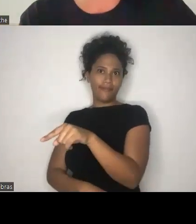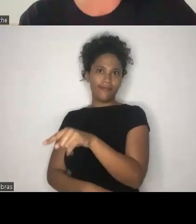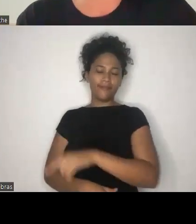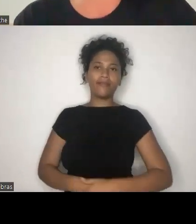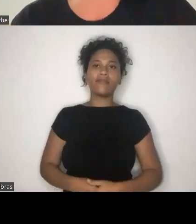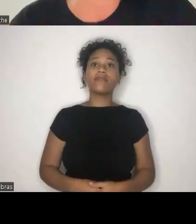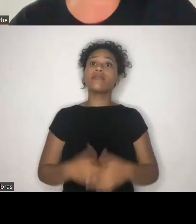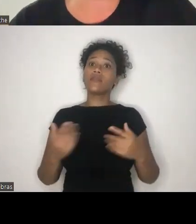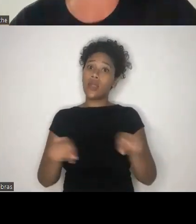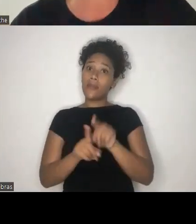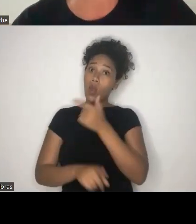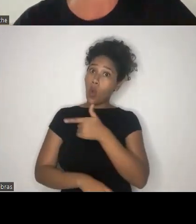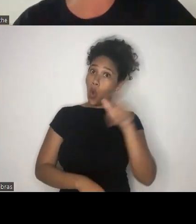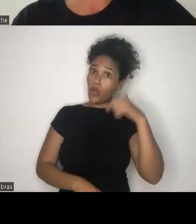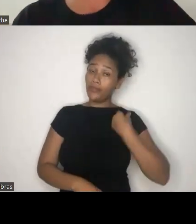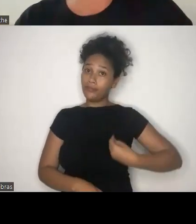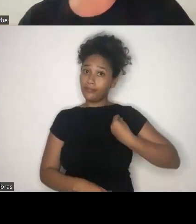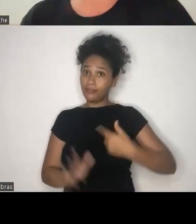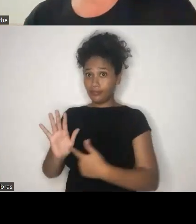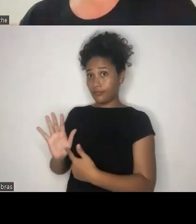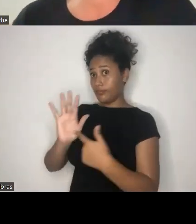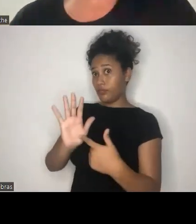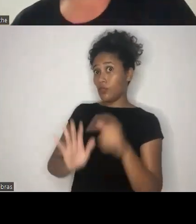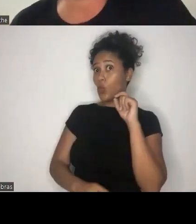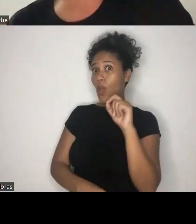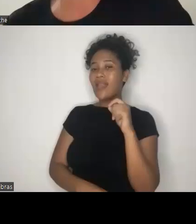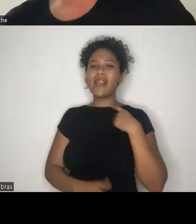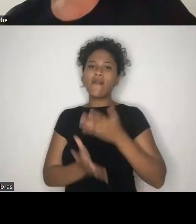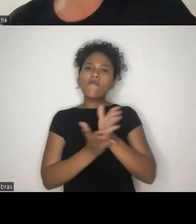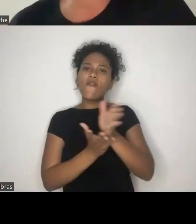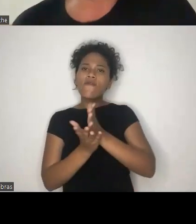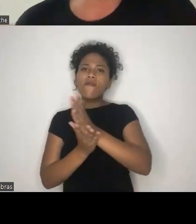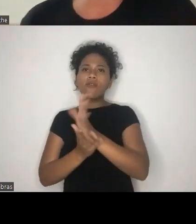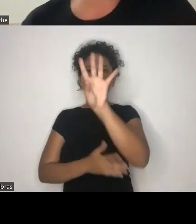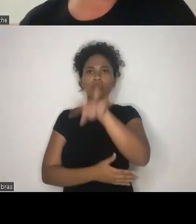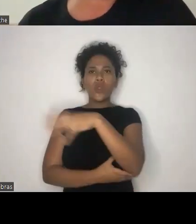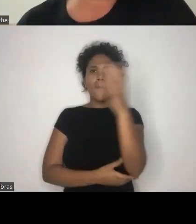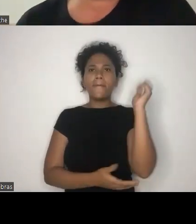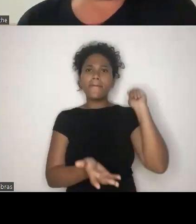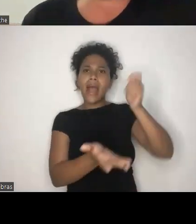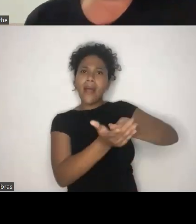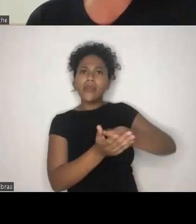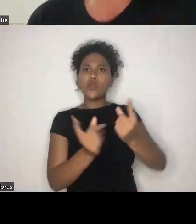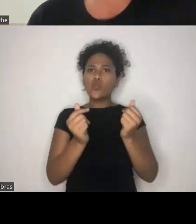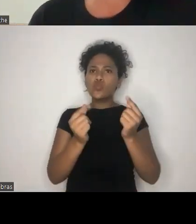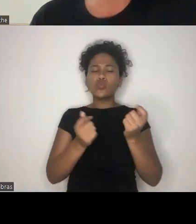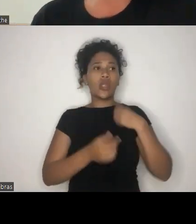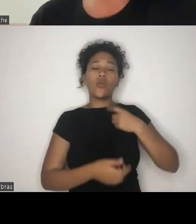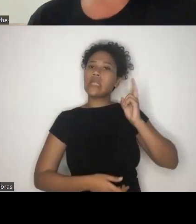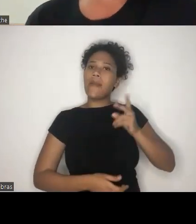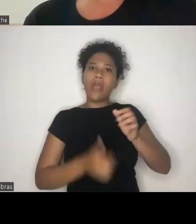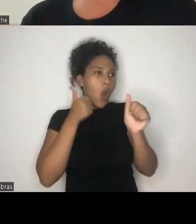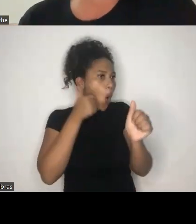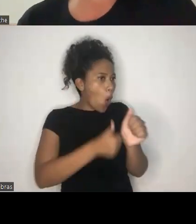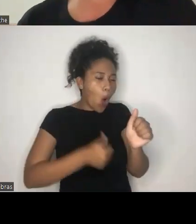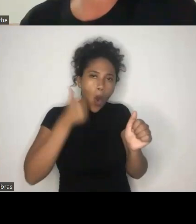outra questão que eu trago para vocês aqui aqui as linhas de pagamento de custo eu sempre acompanhei é muito